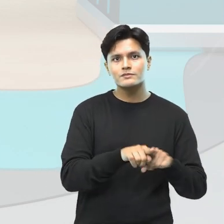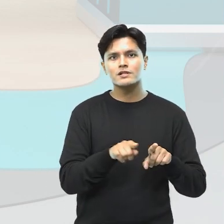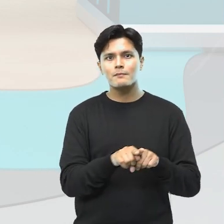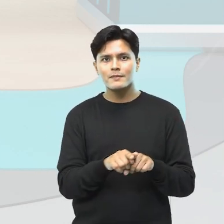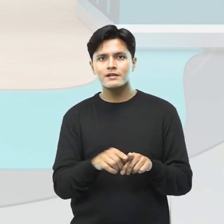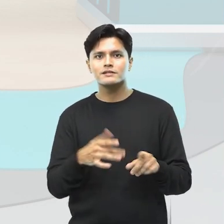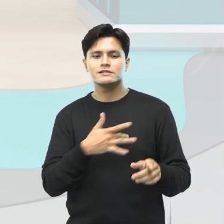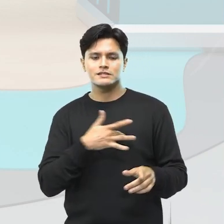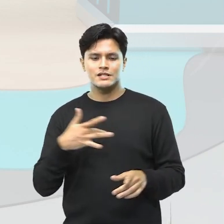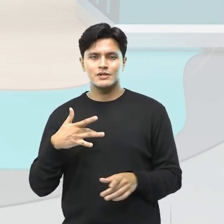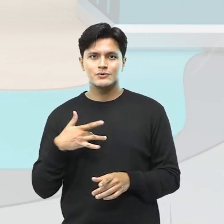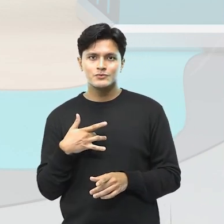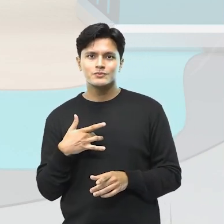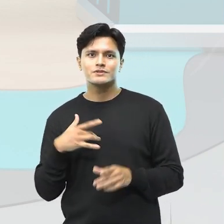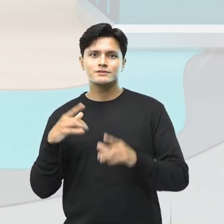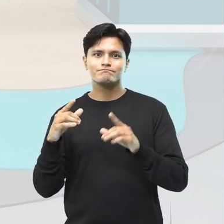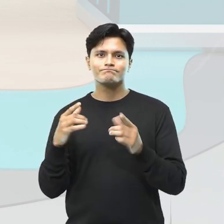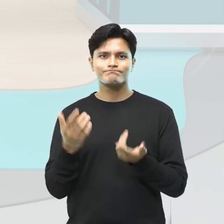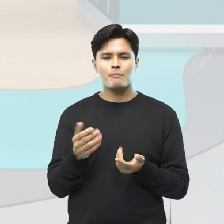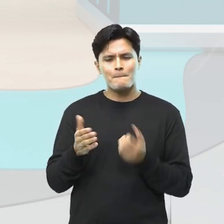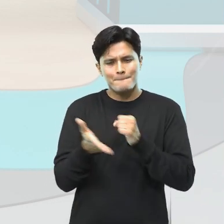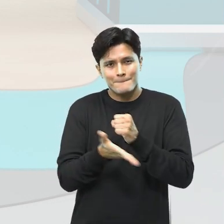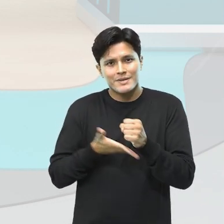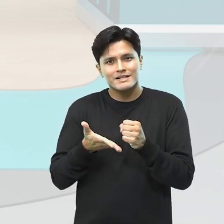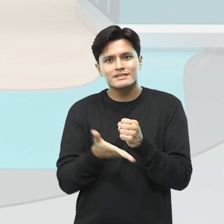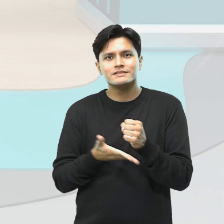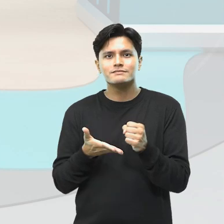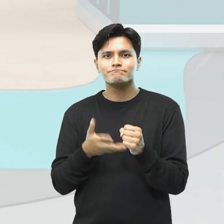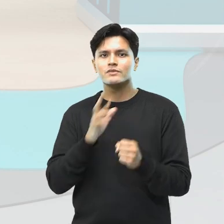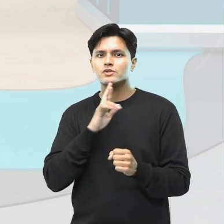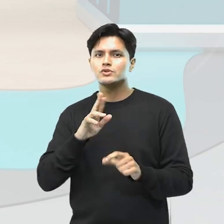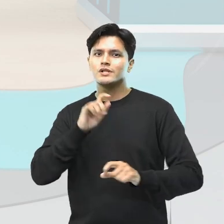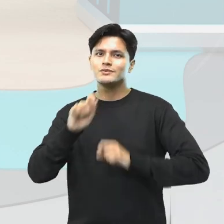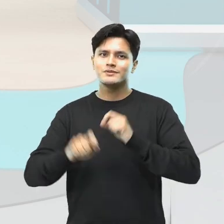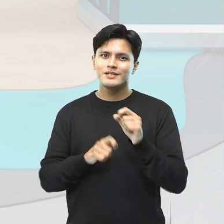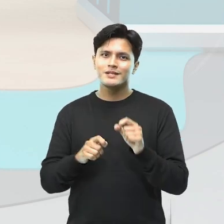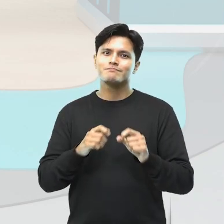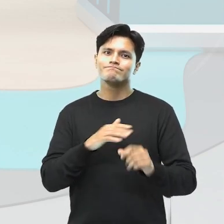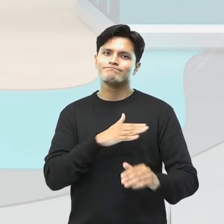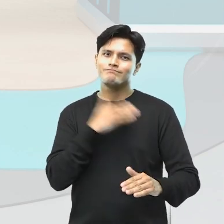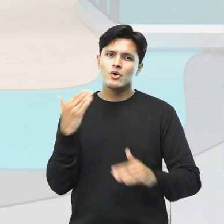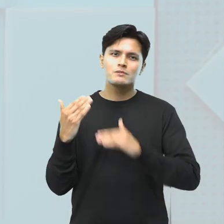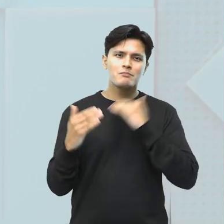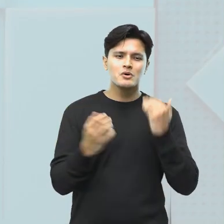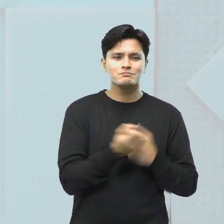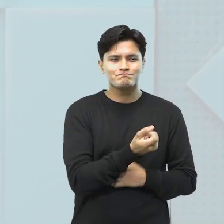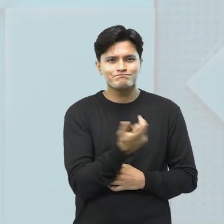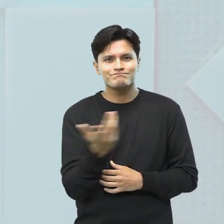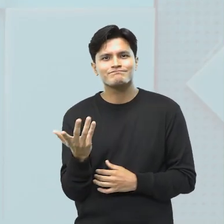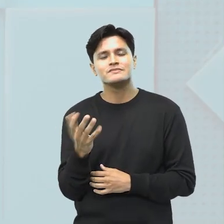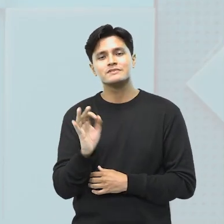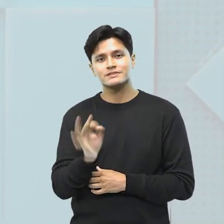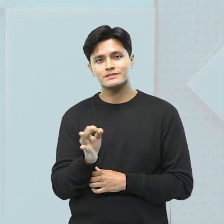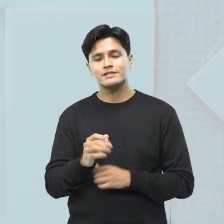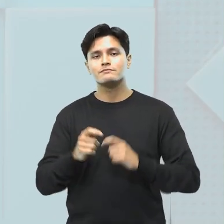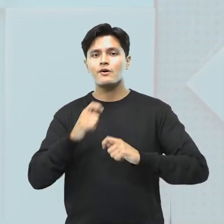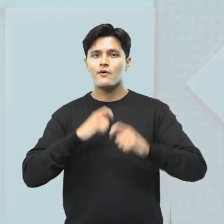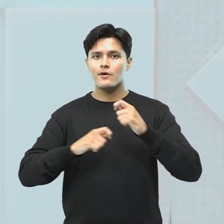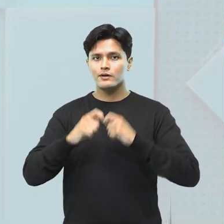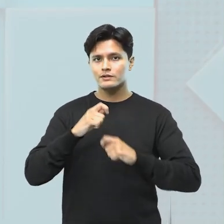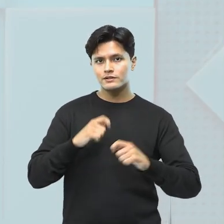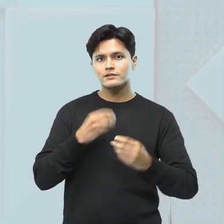e saneamento básico, o que resultava em altas taxas de mortalidade naquela região. A economia ela